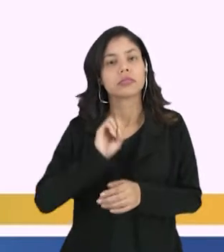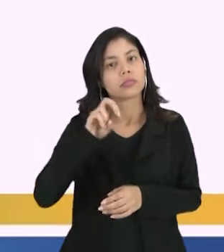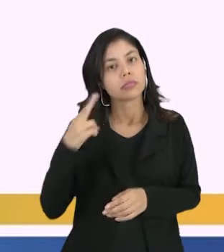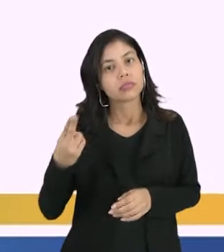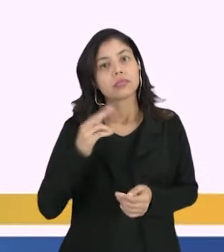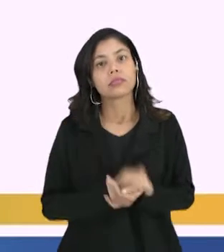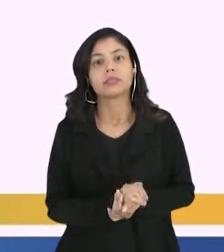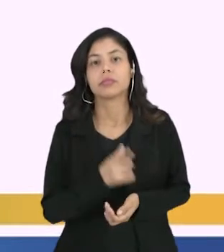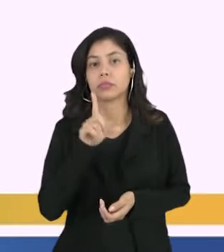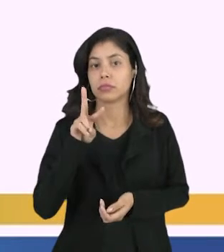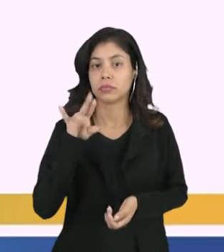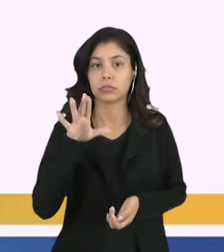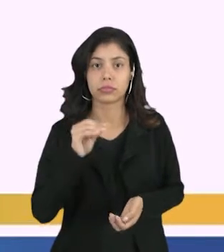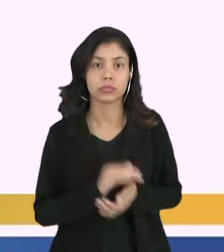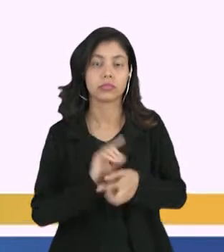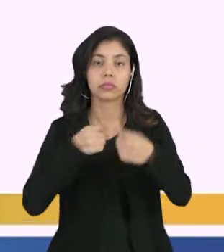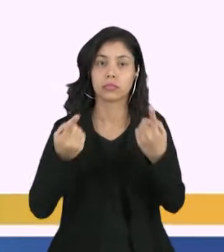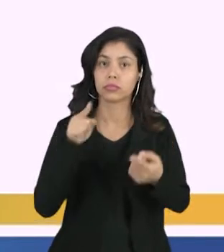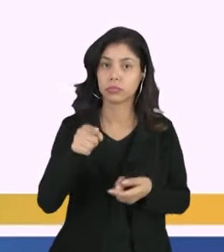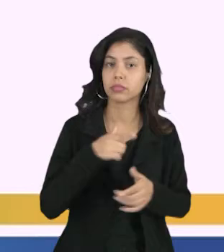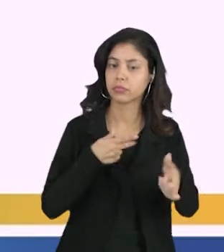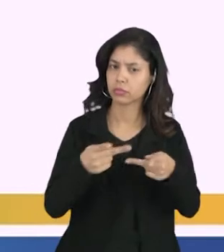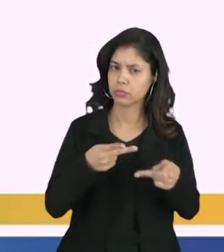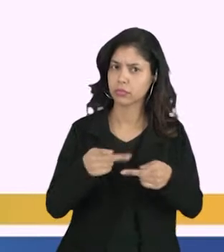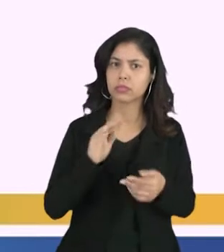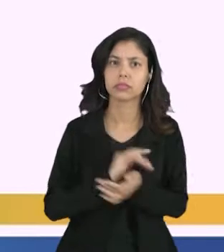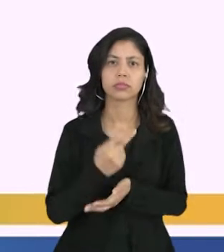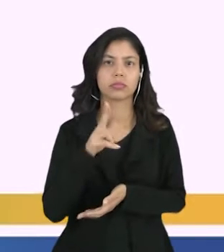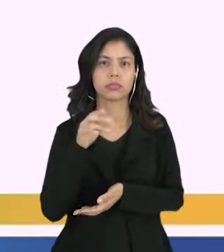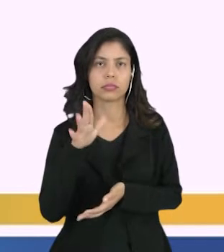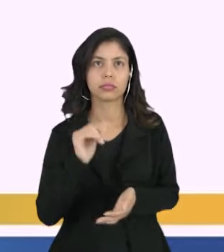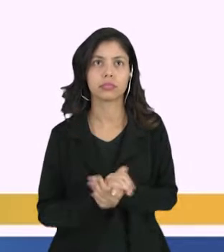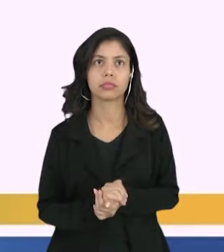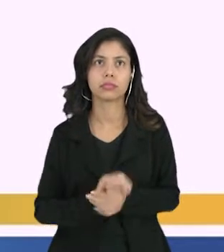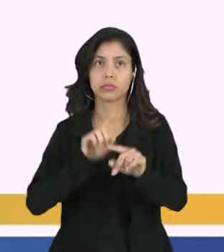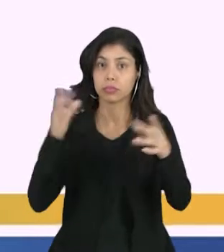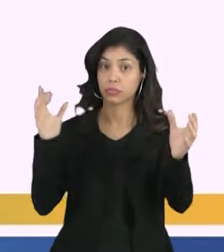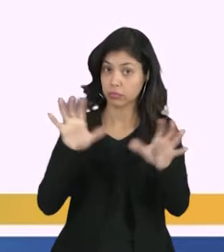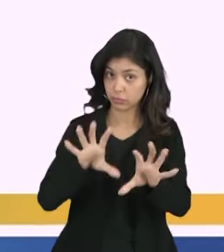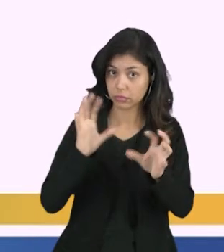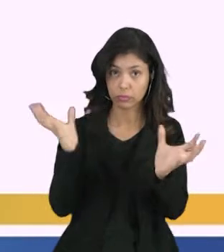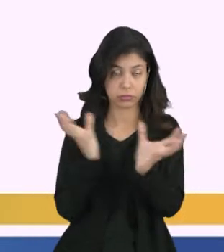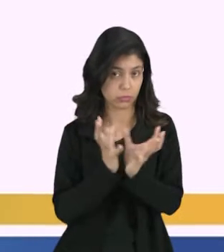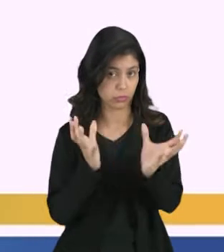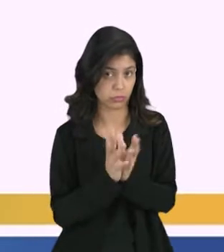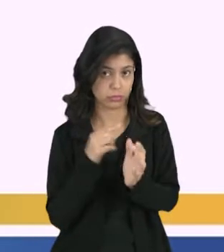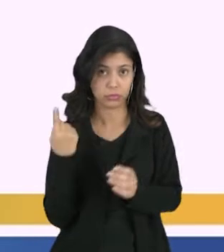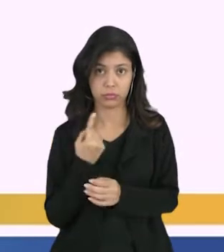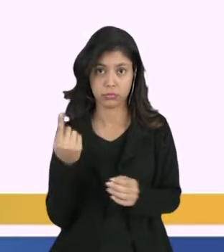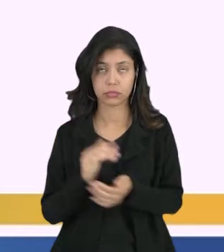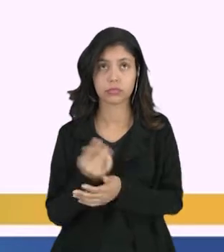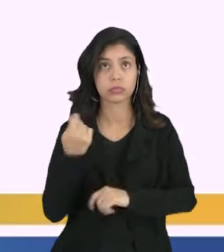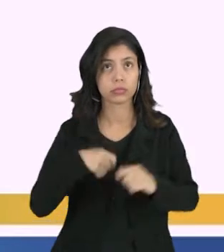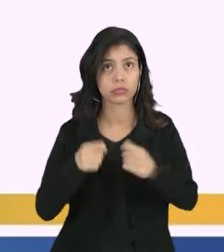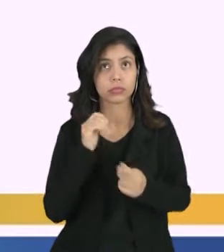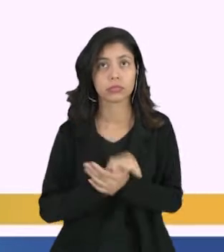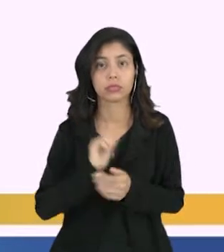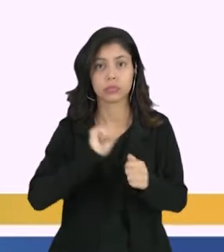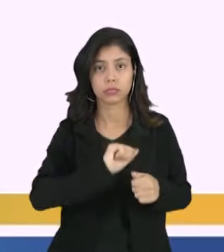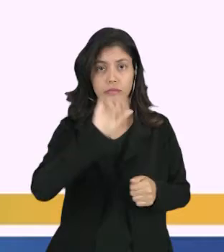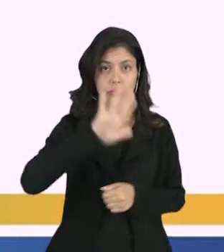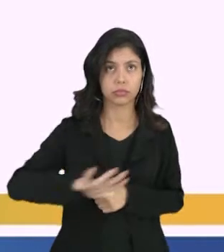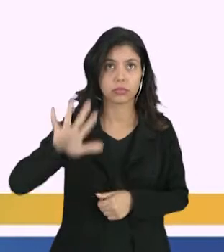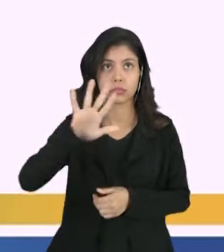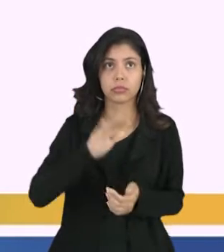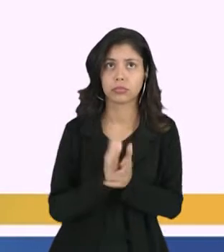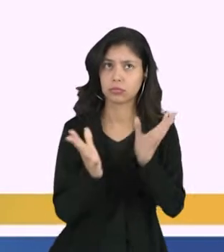obter lucro, Mas você vai participar. Assim, o conjunto de indivíduos que participam da vida econômica de uma nação